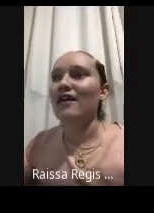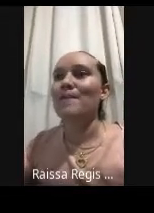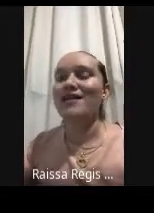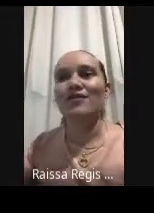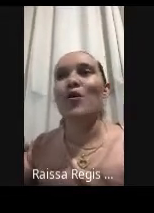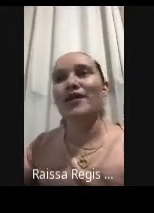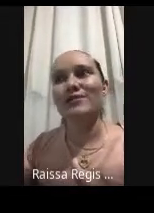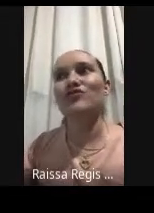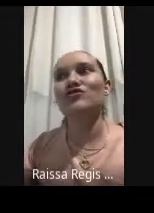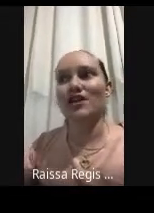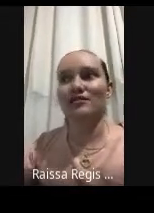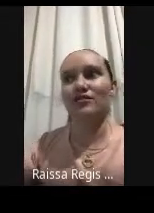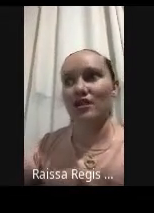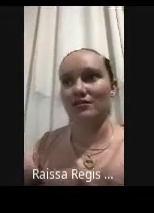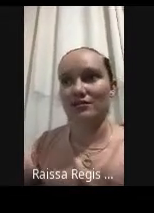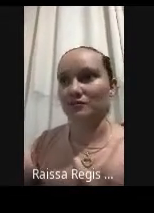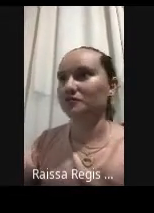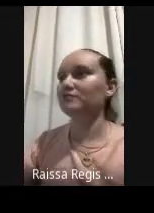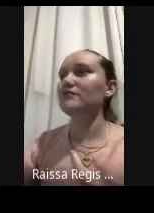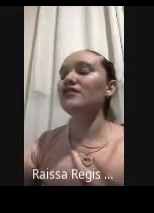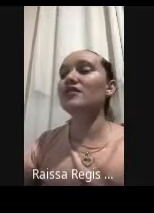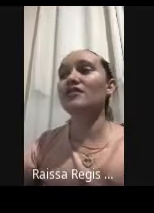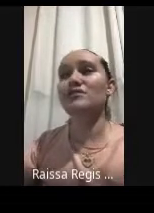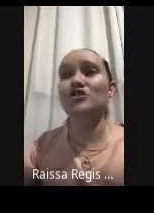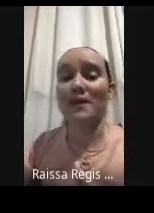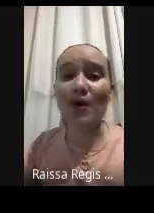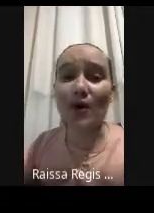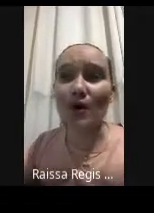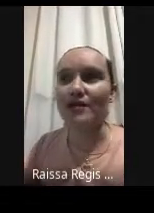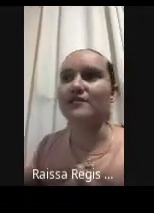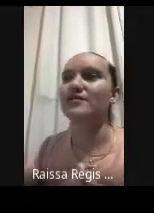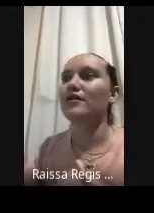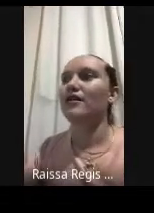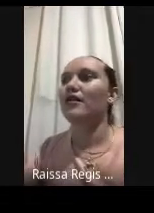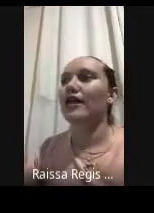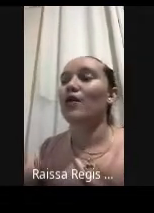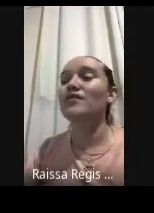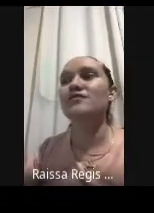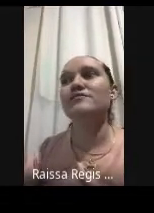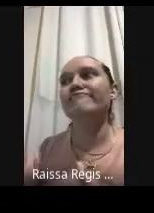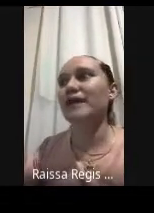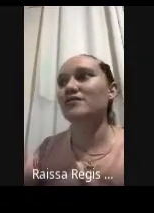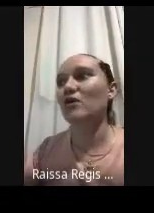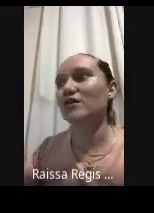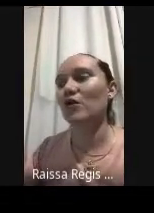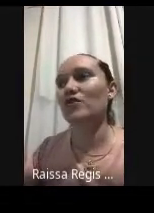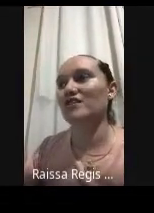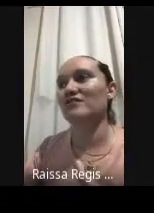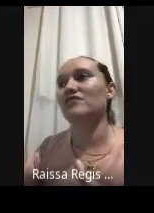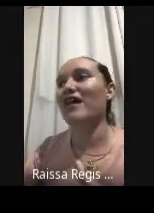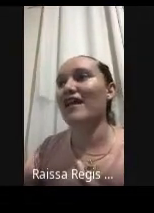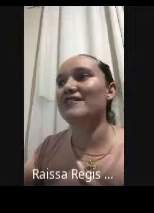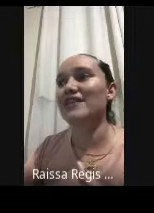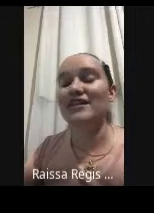escrita, ela passa o conhecimento de geração em geração. Então, ela transmite memórias, né? Quantas pessoas hoje,